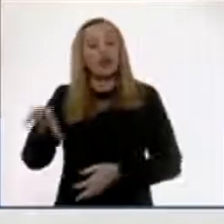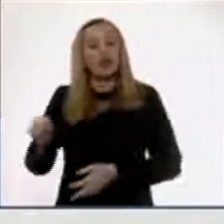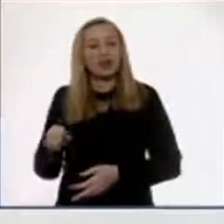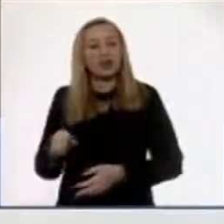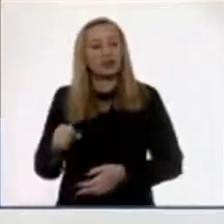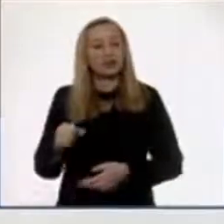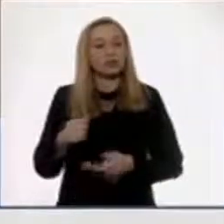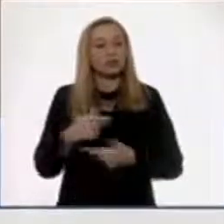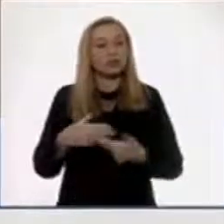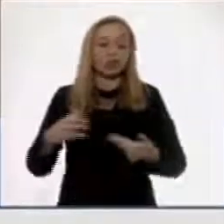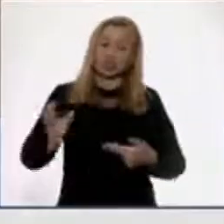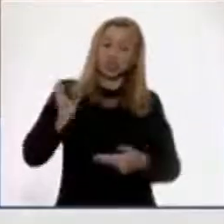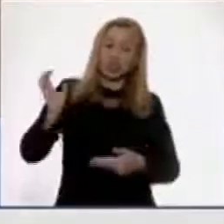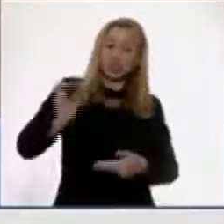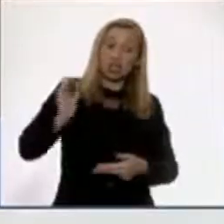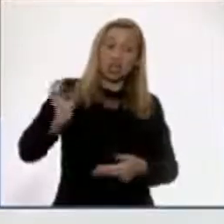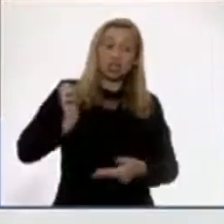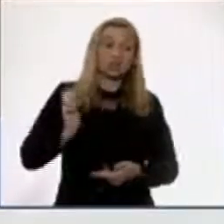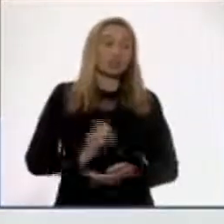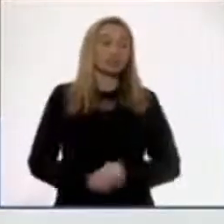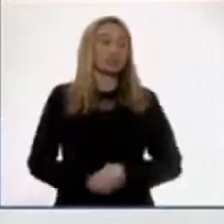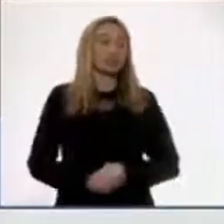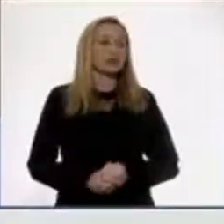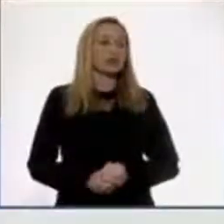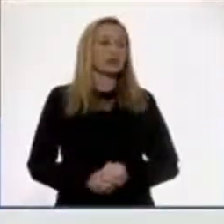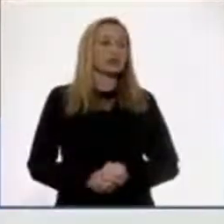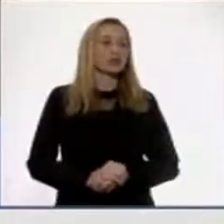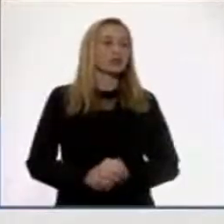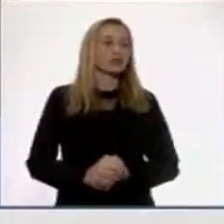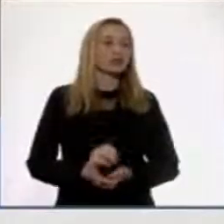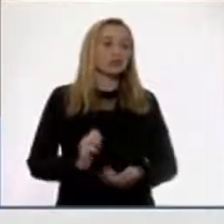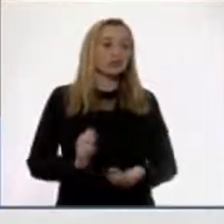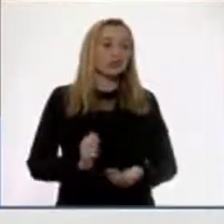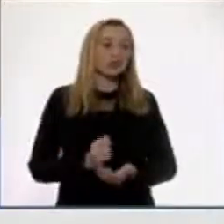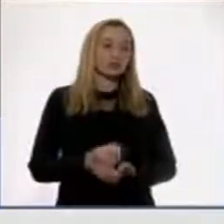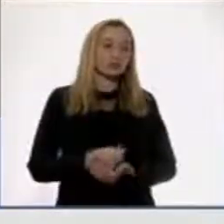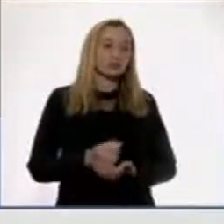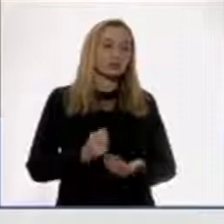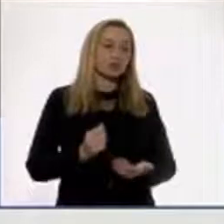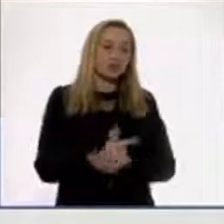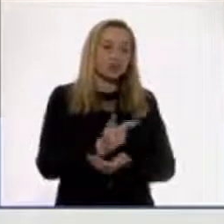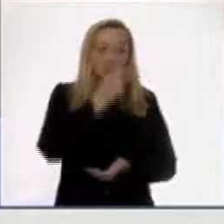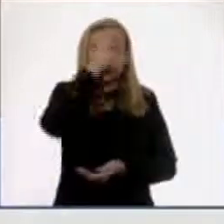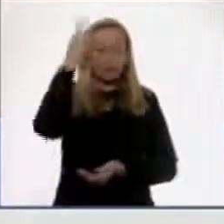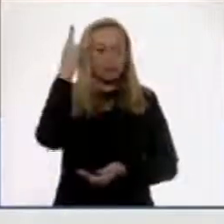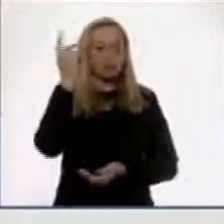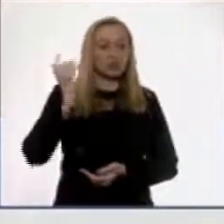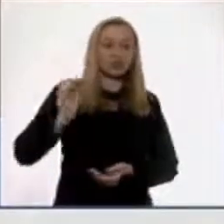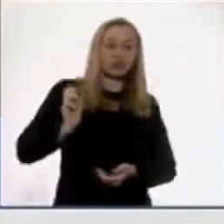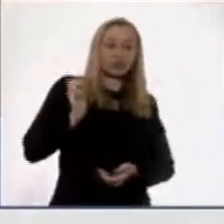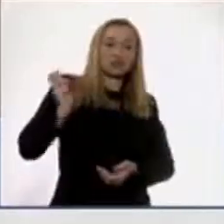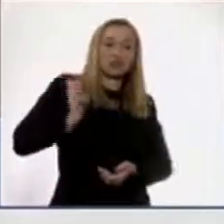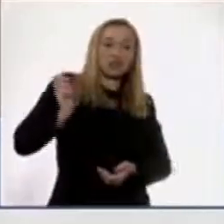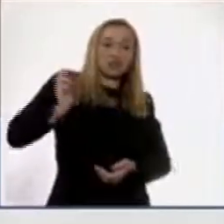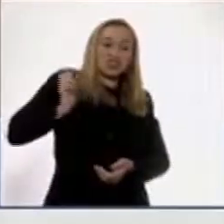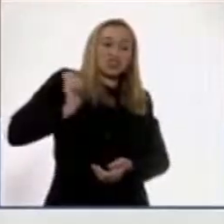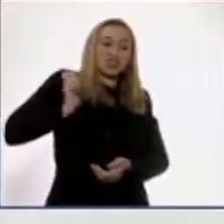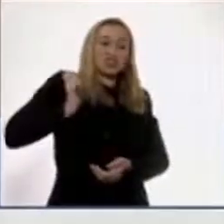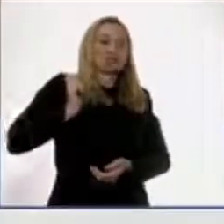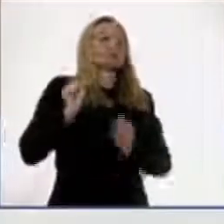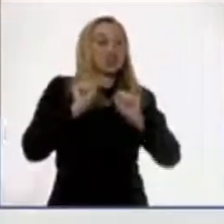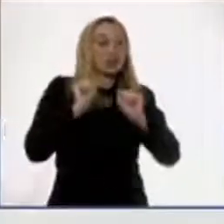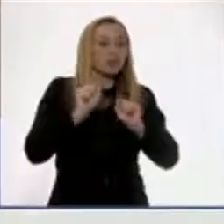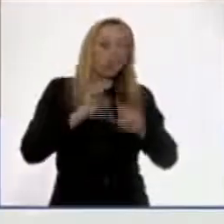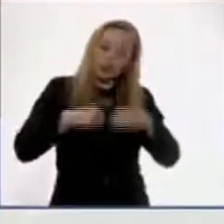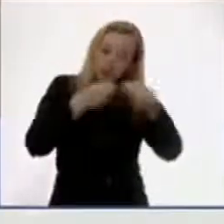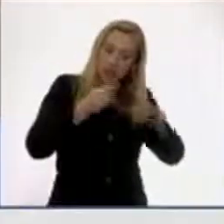de fortunas, arrecadando em cima dos gastos daquelas pessoas que são milionárias, bilionárias e podem